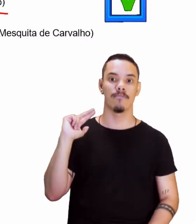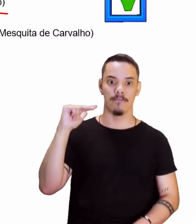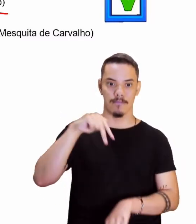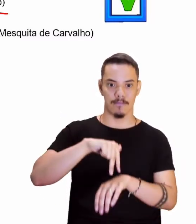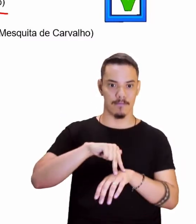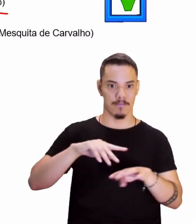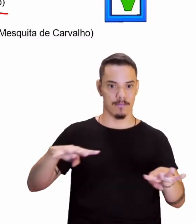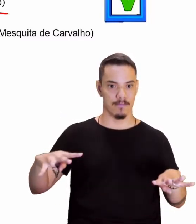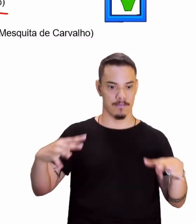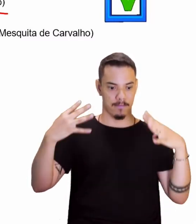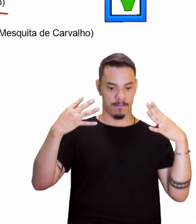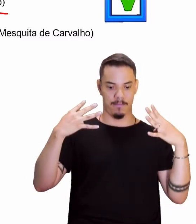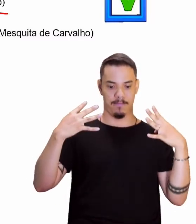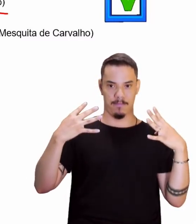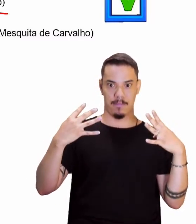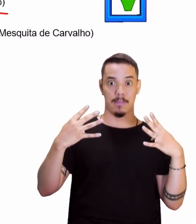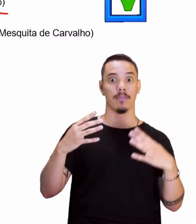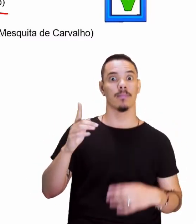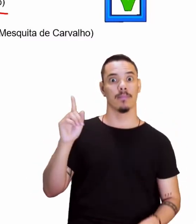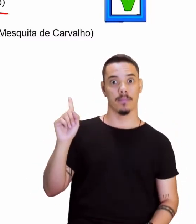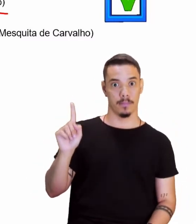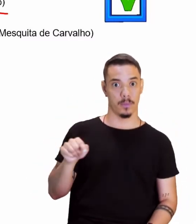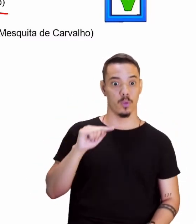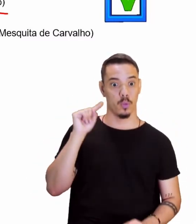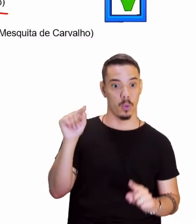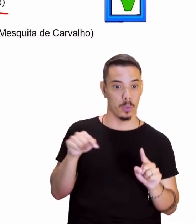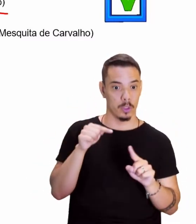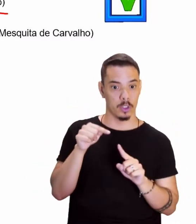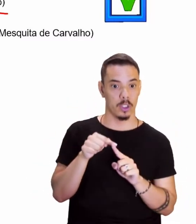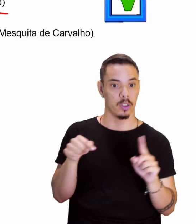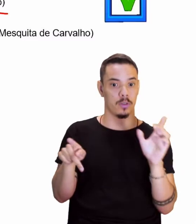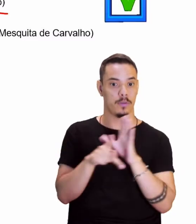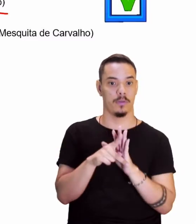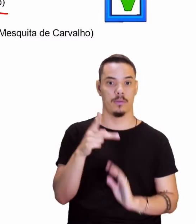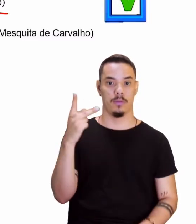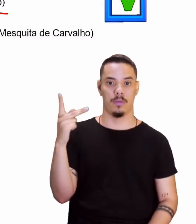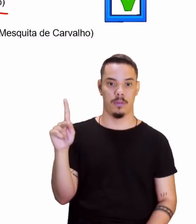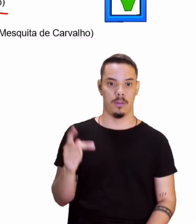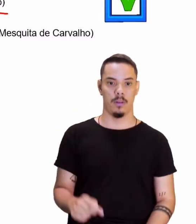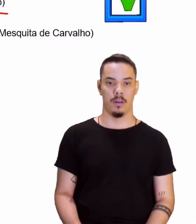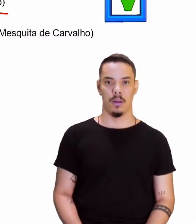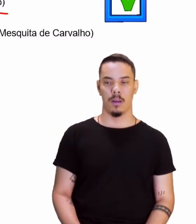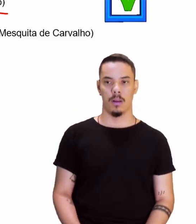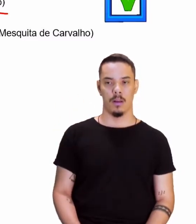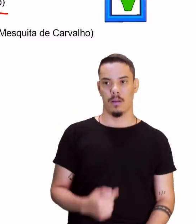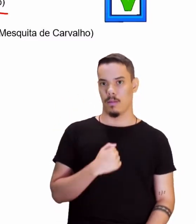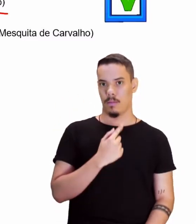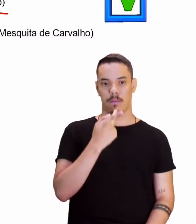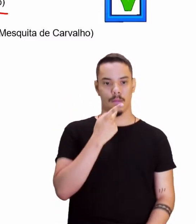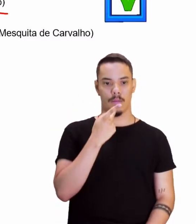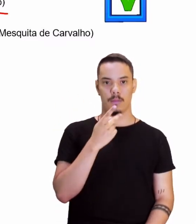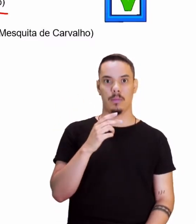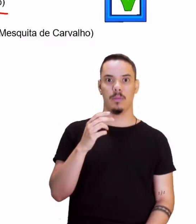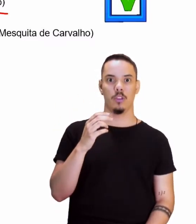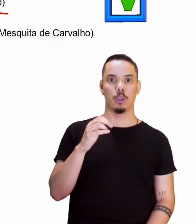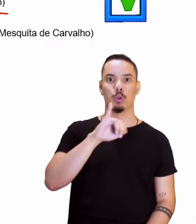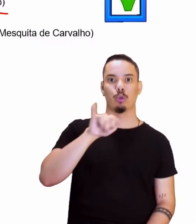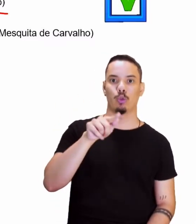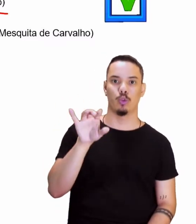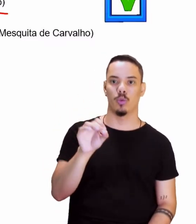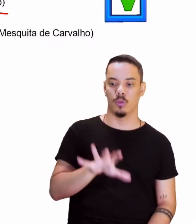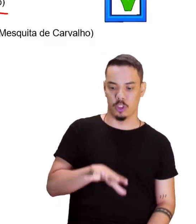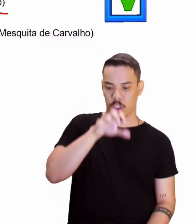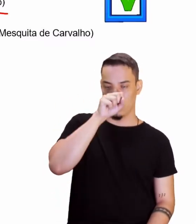almejava, pretendia. Então, ó, aspirar. Então, eu não vou dizer assim no sentido de cheirar. João cheirava